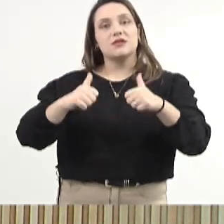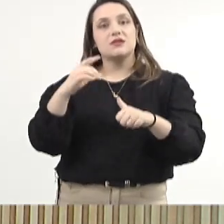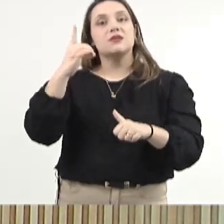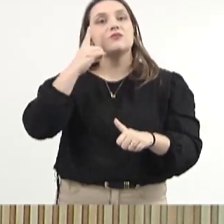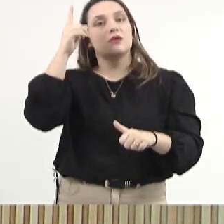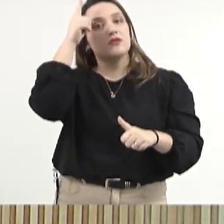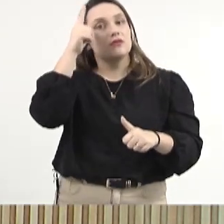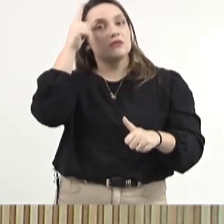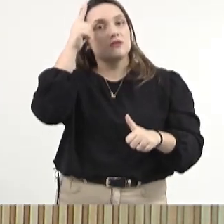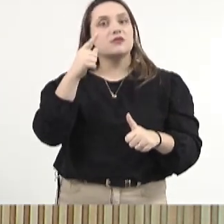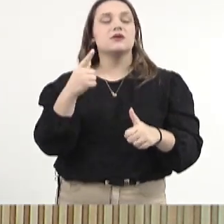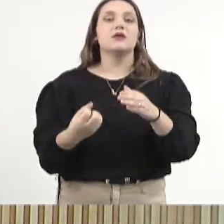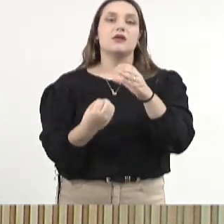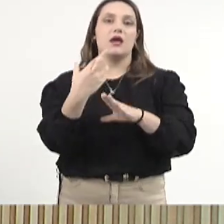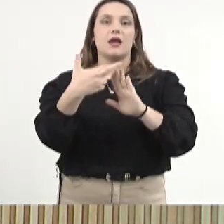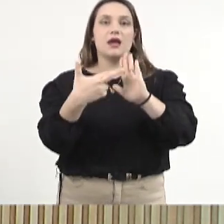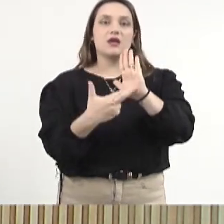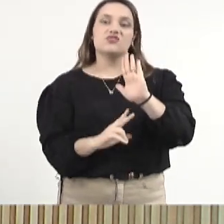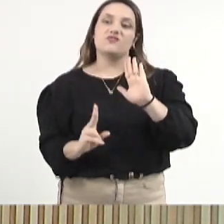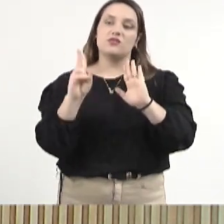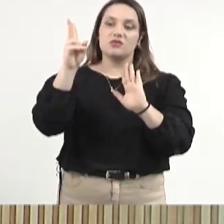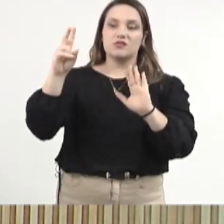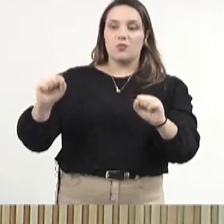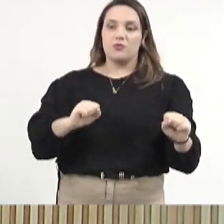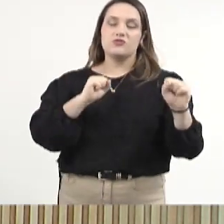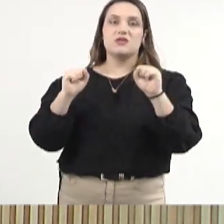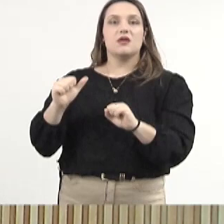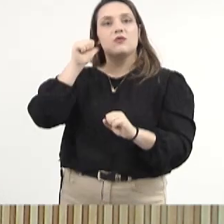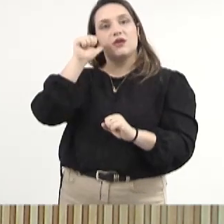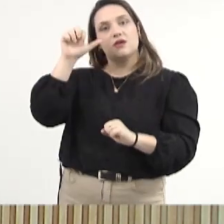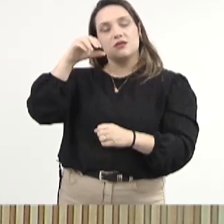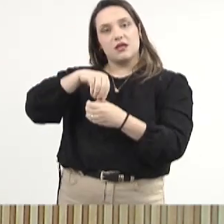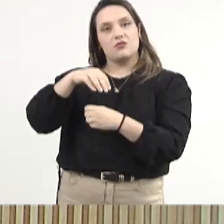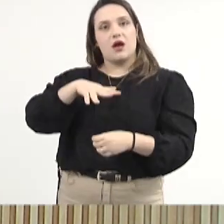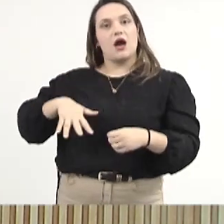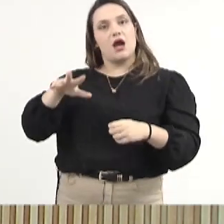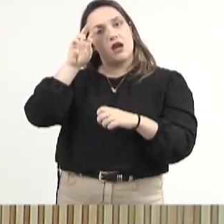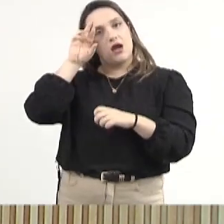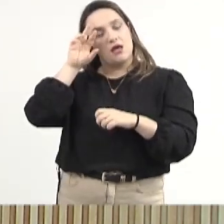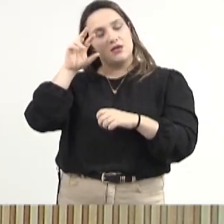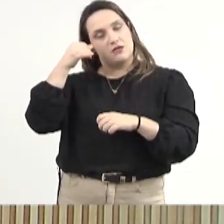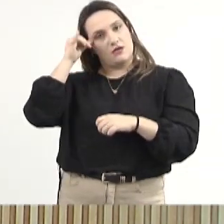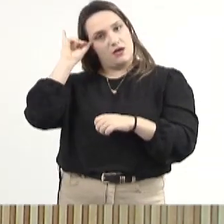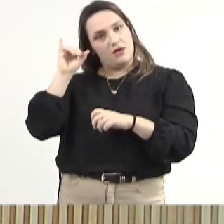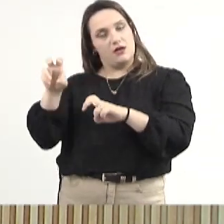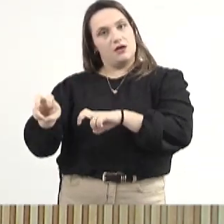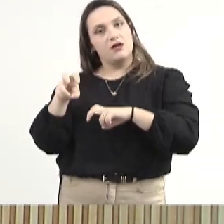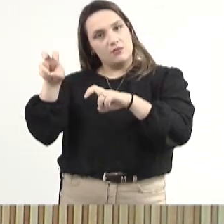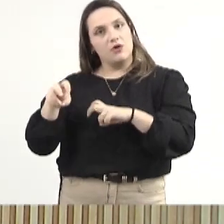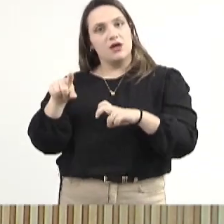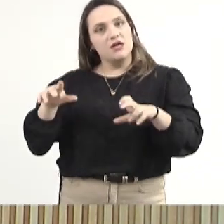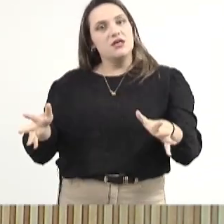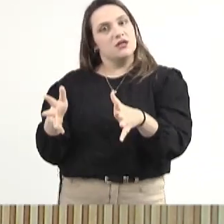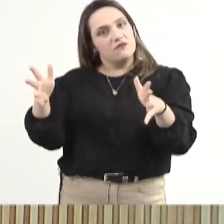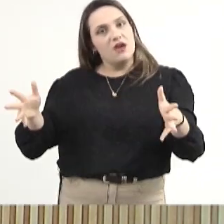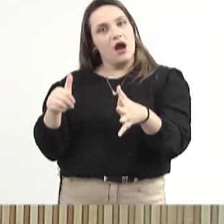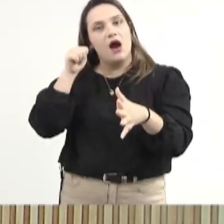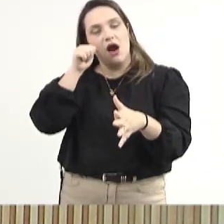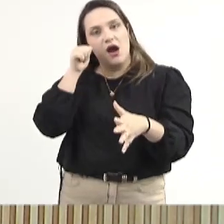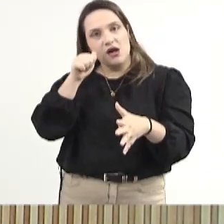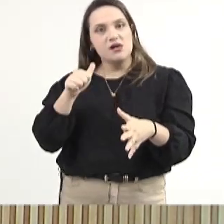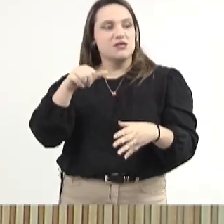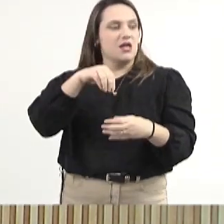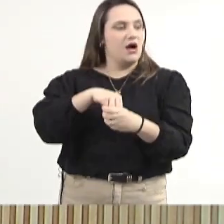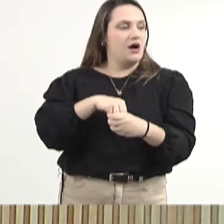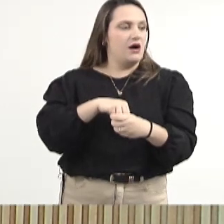que cria as diretrizes para a valorização e empoderamento da mulher no campo. A ideia geral é criar políticas públicas, incentivar a presença da mulher